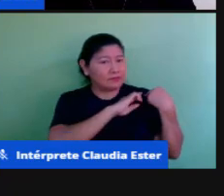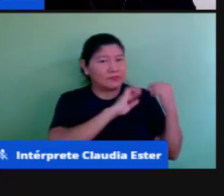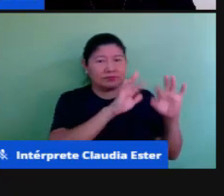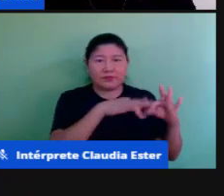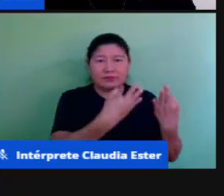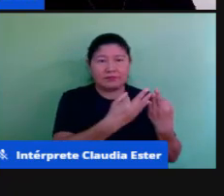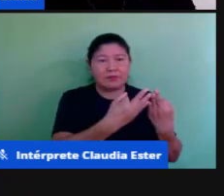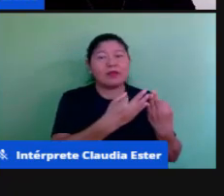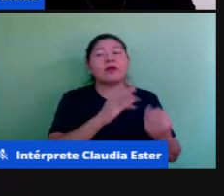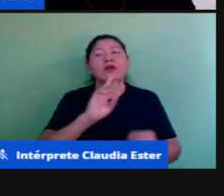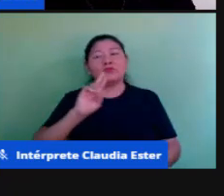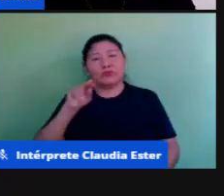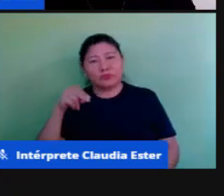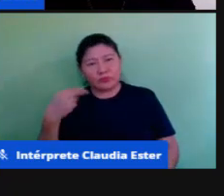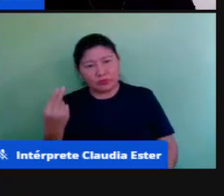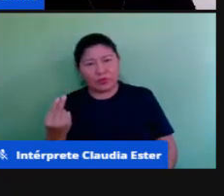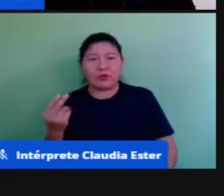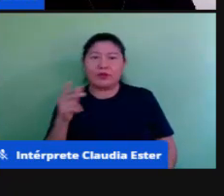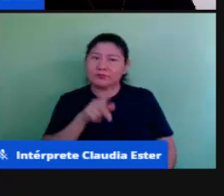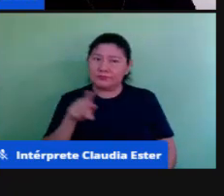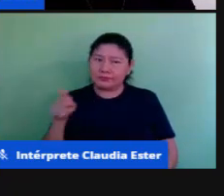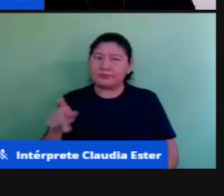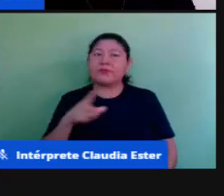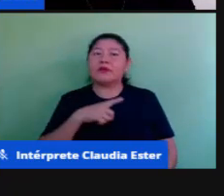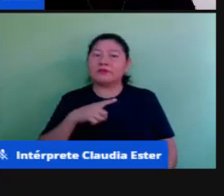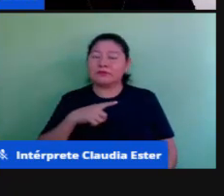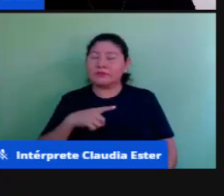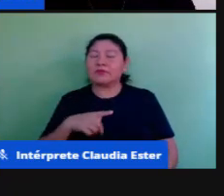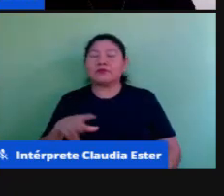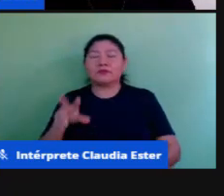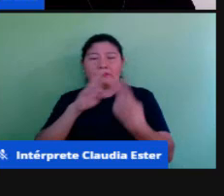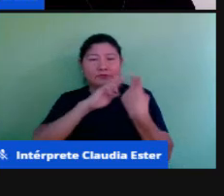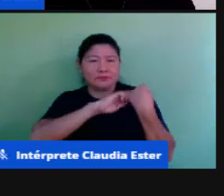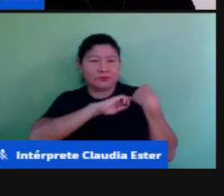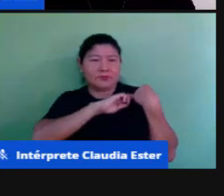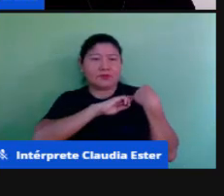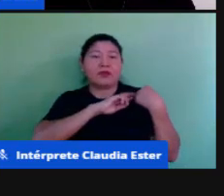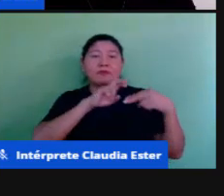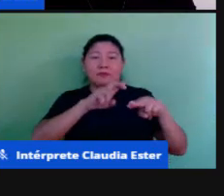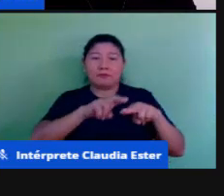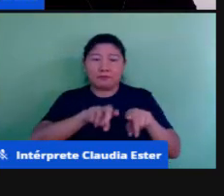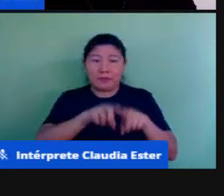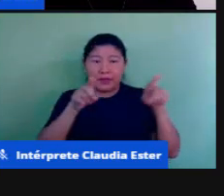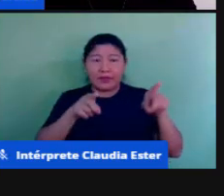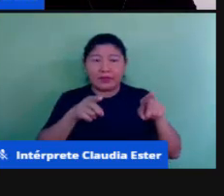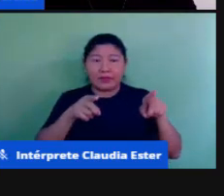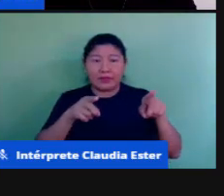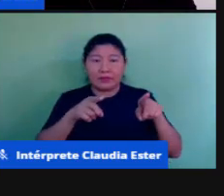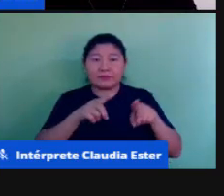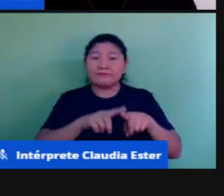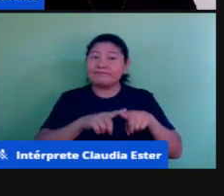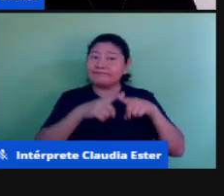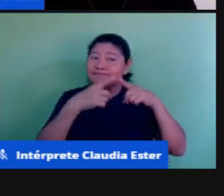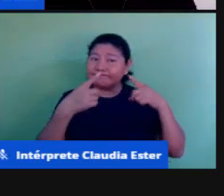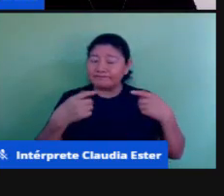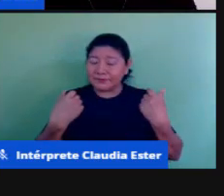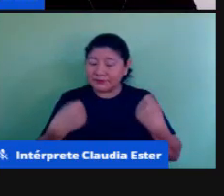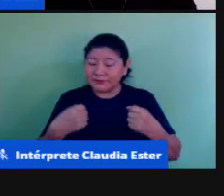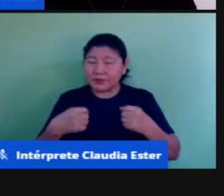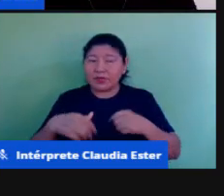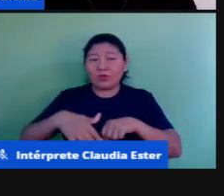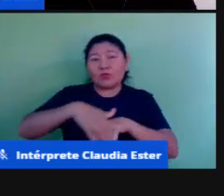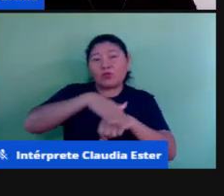nós precisamos passar para a família, para o responsável, para os pais, que